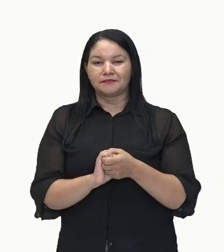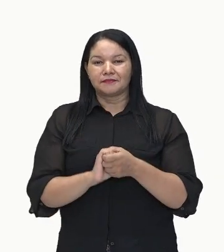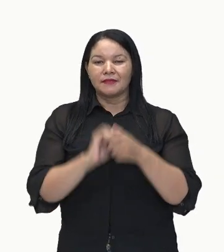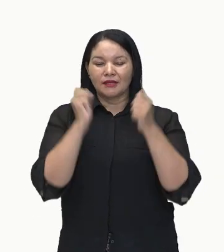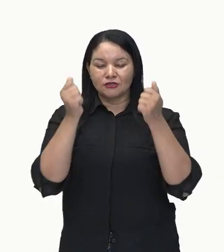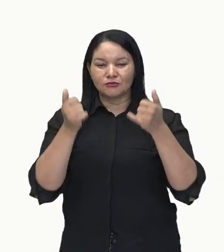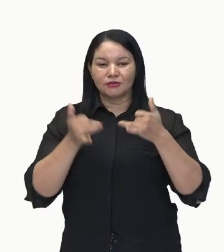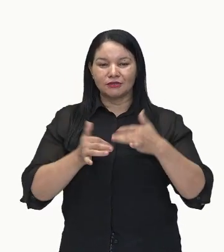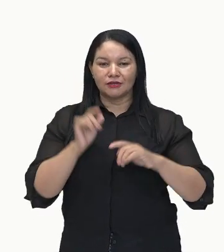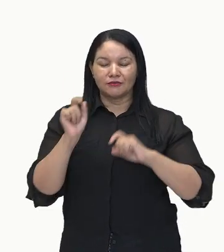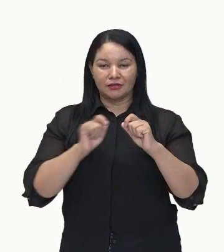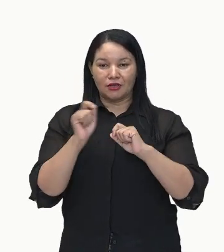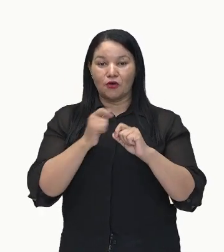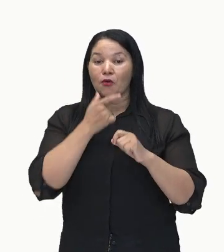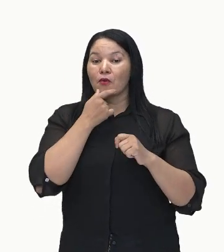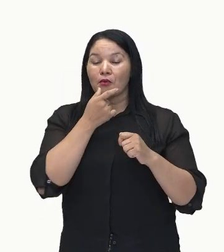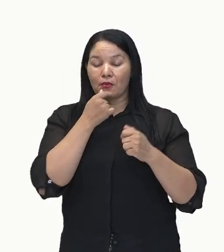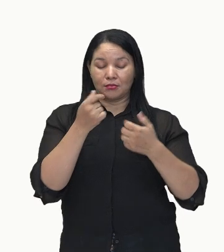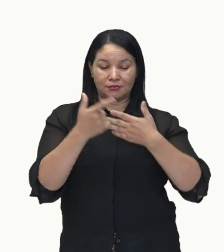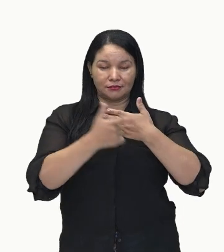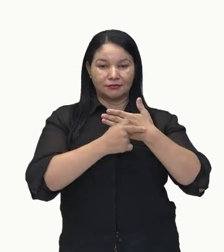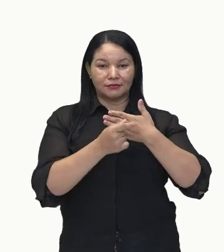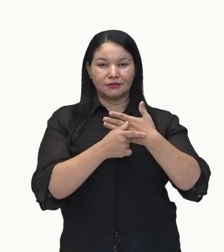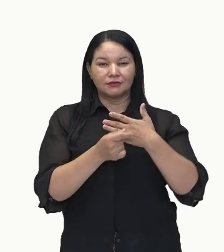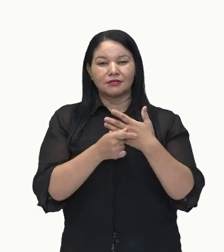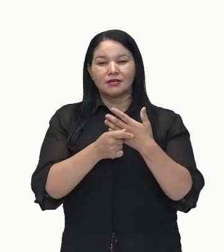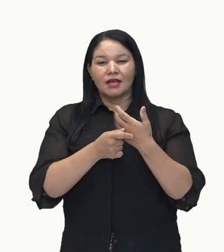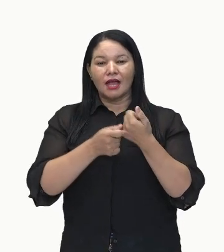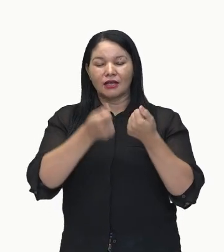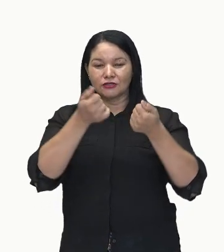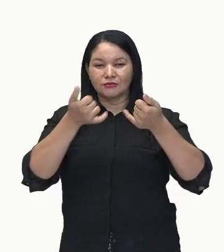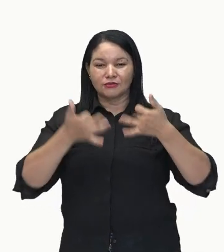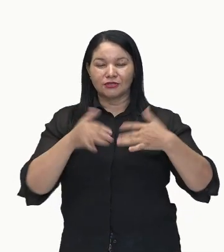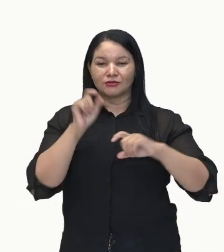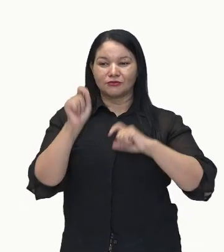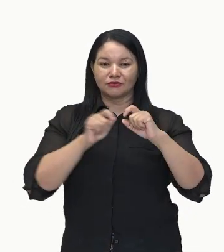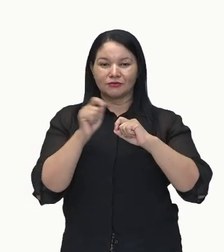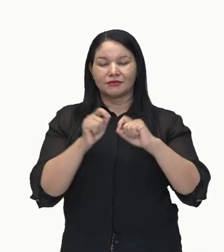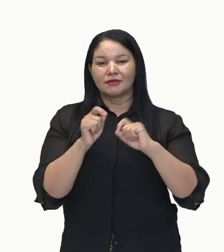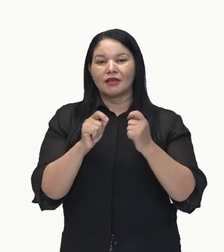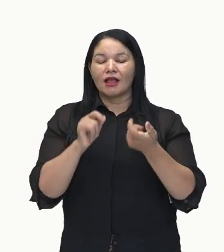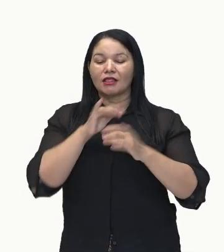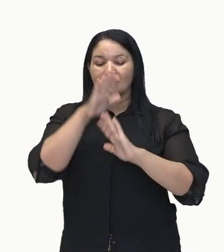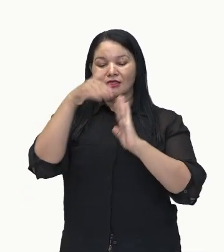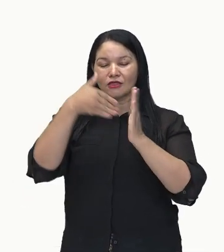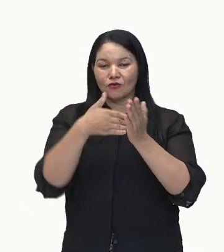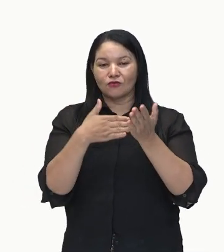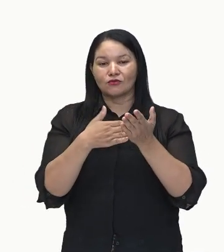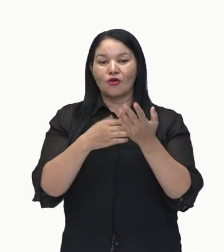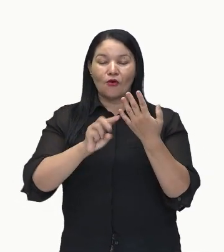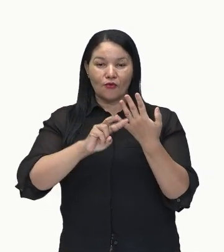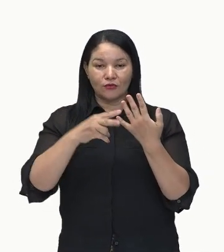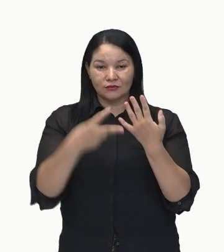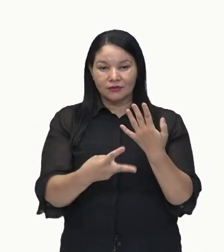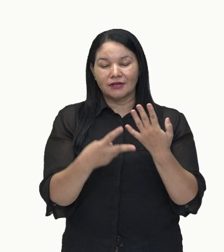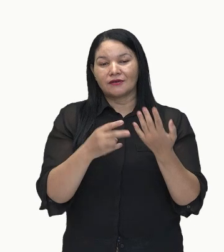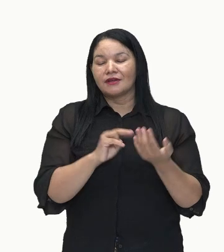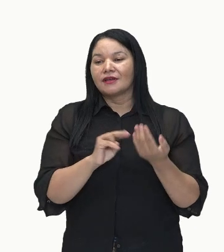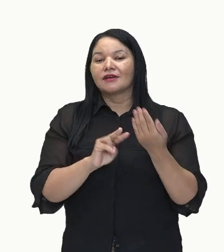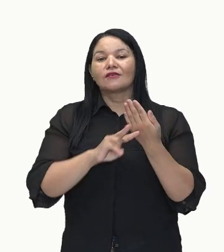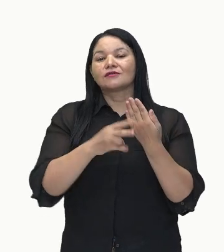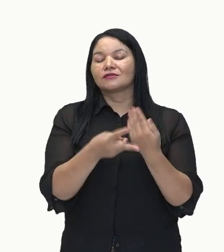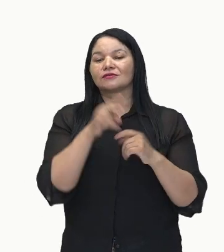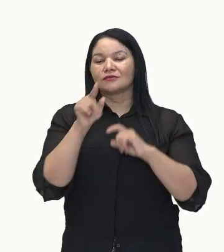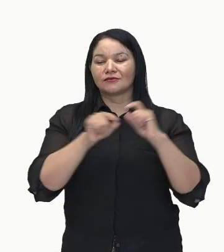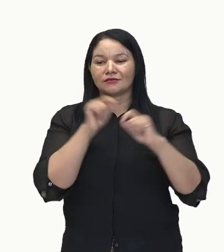do Lobato, ó, seu grande cuidado a espremer todas as consequências da lei do menor esforço.